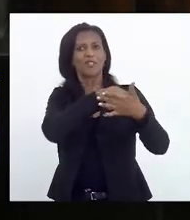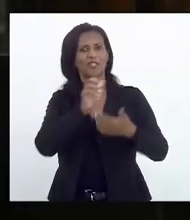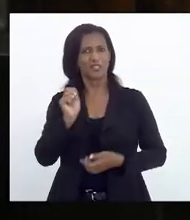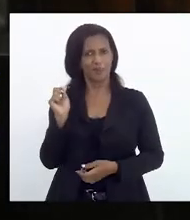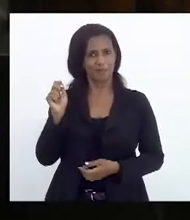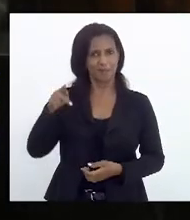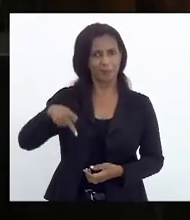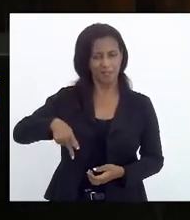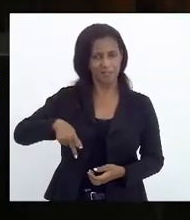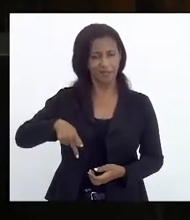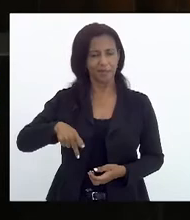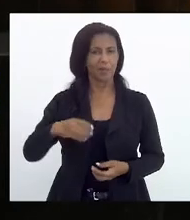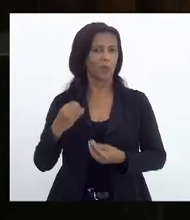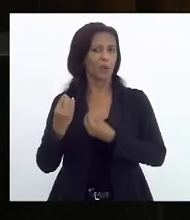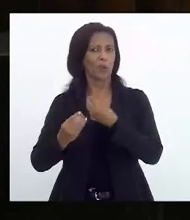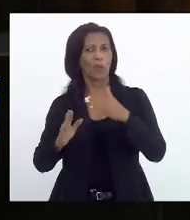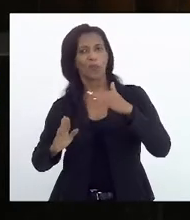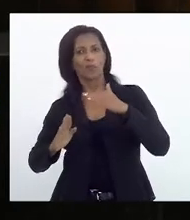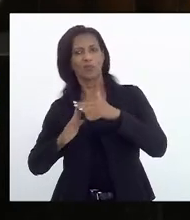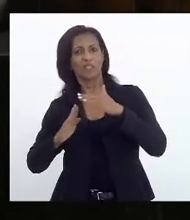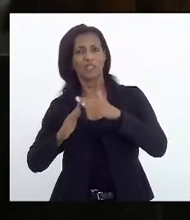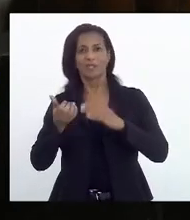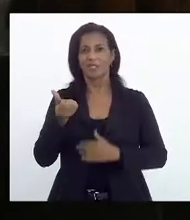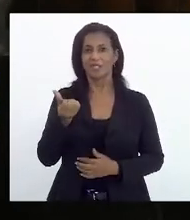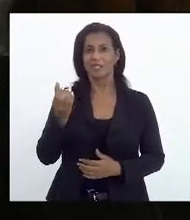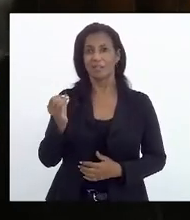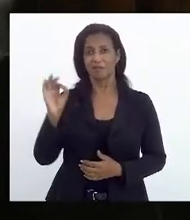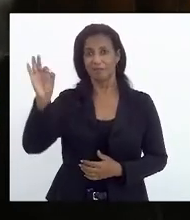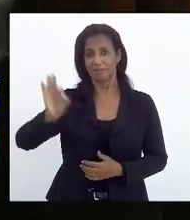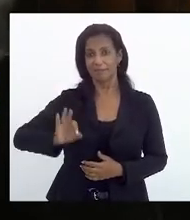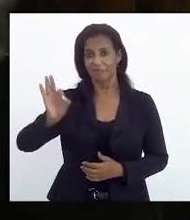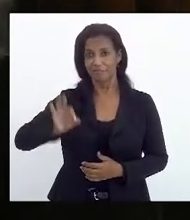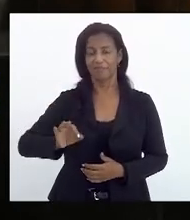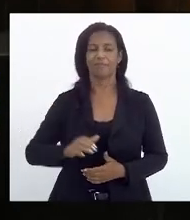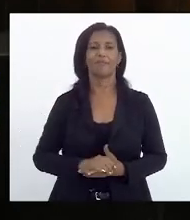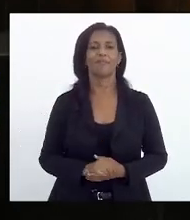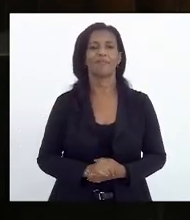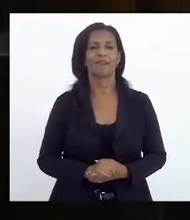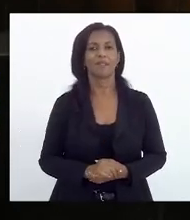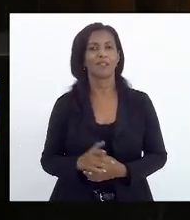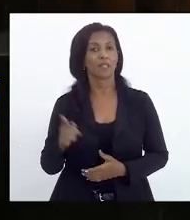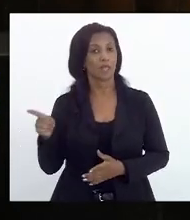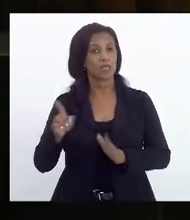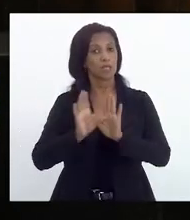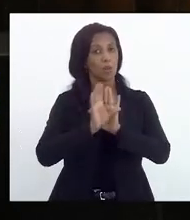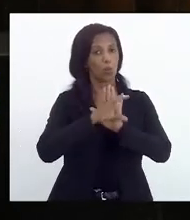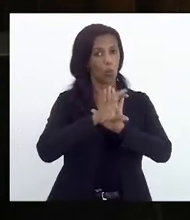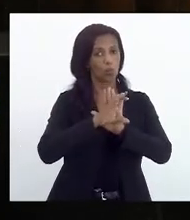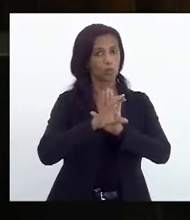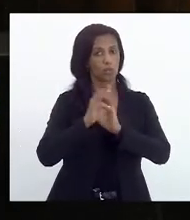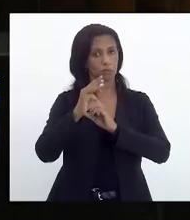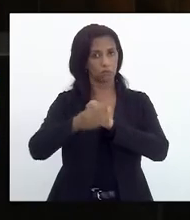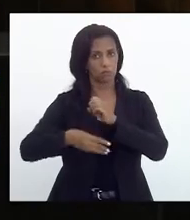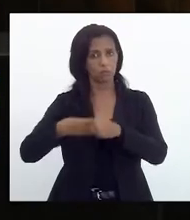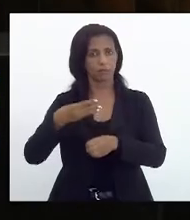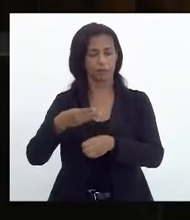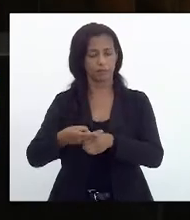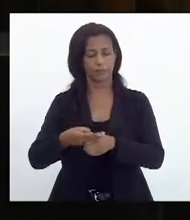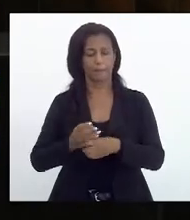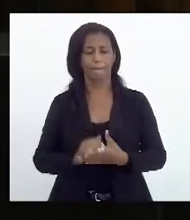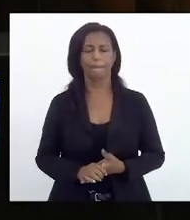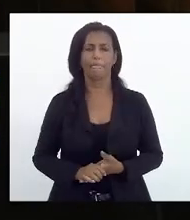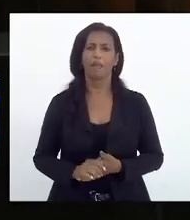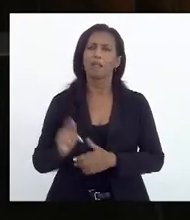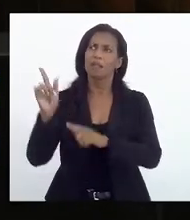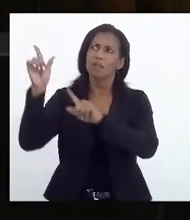aposentar com o teto de sessenta por cento Esse é o conceito de treino e